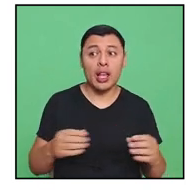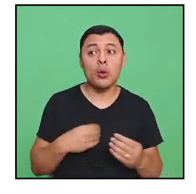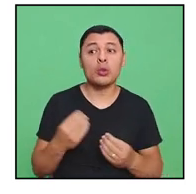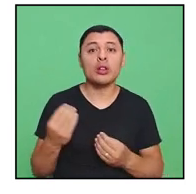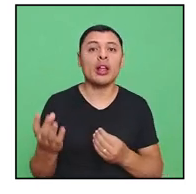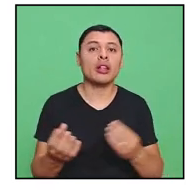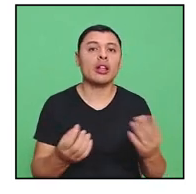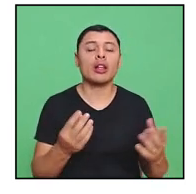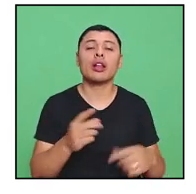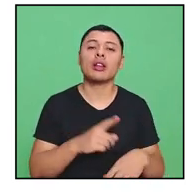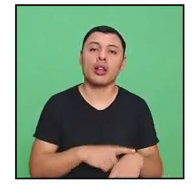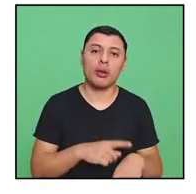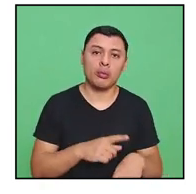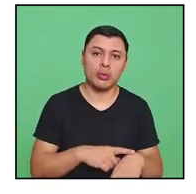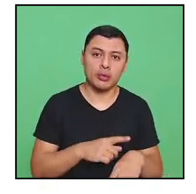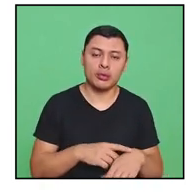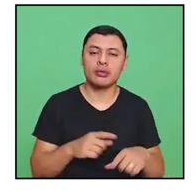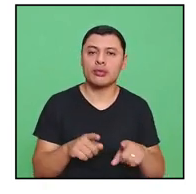pessoas, assim.